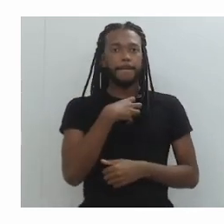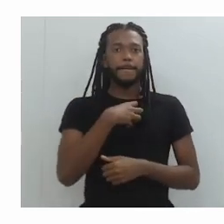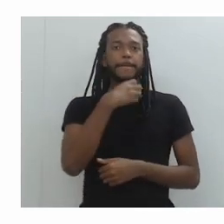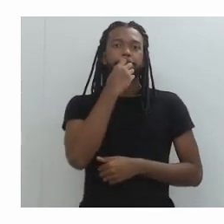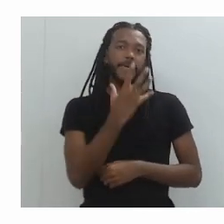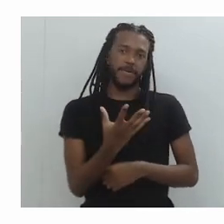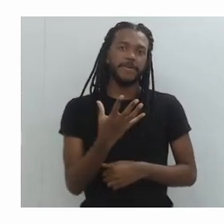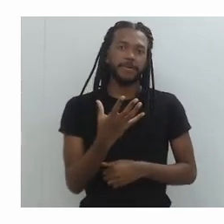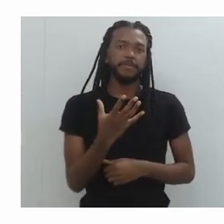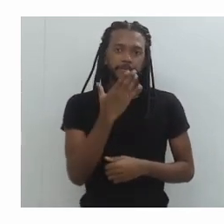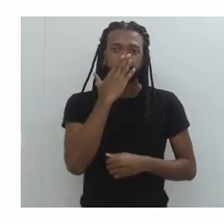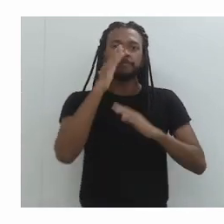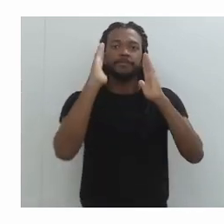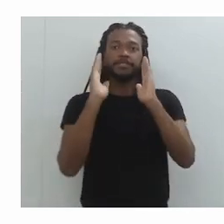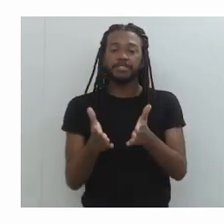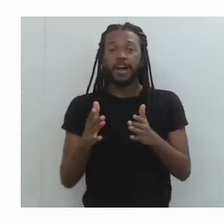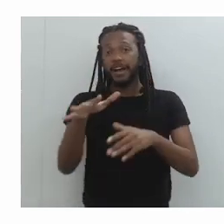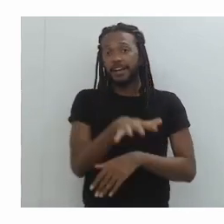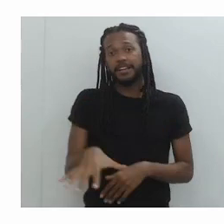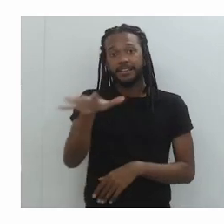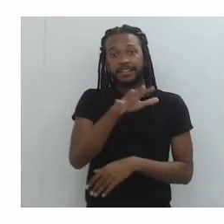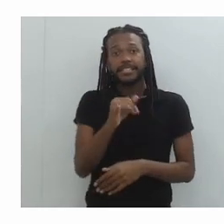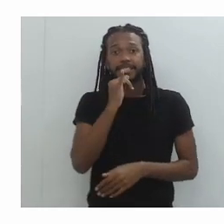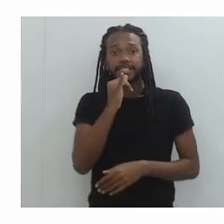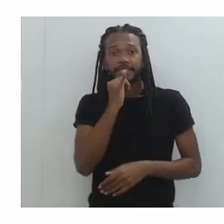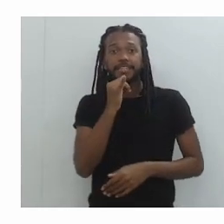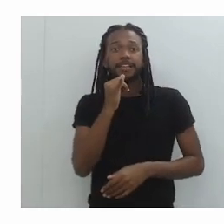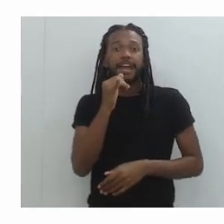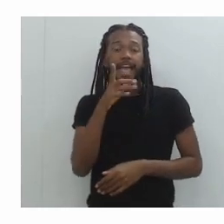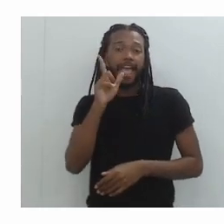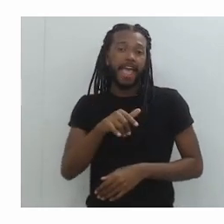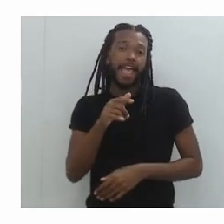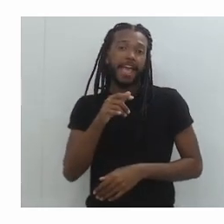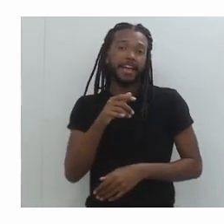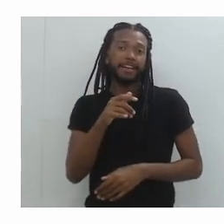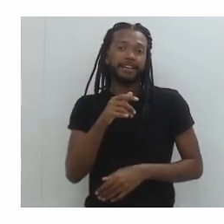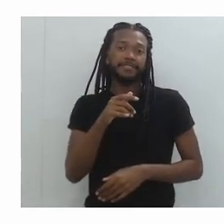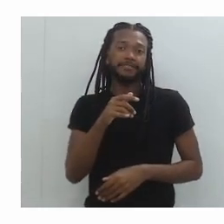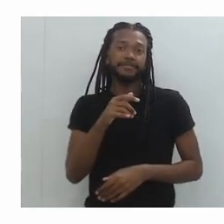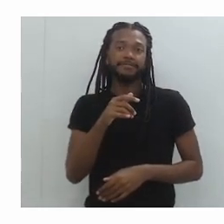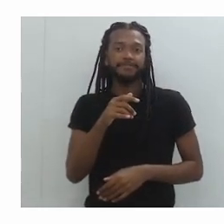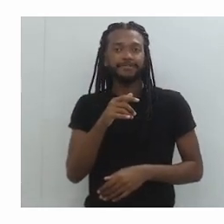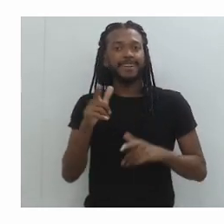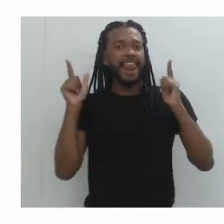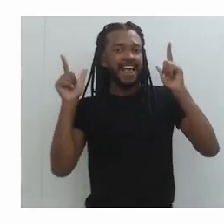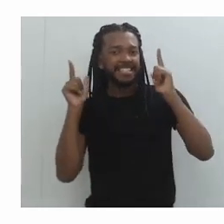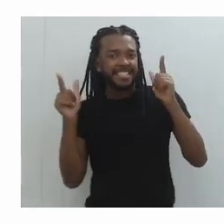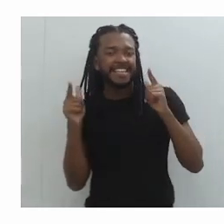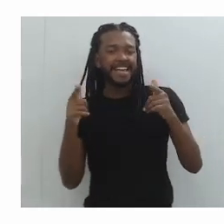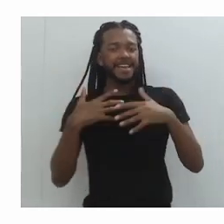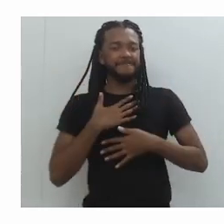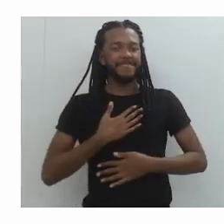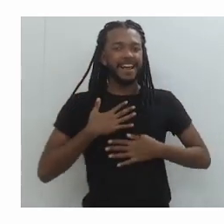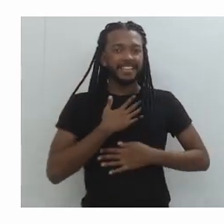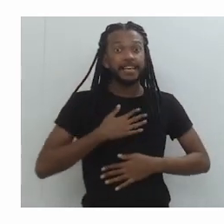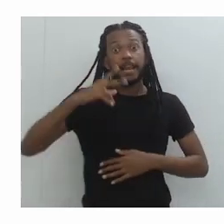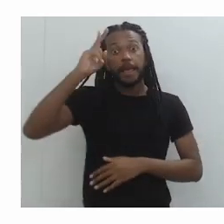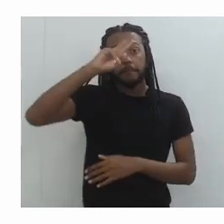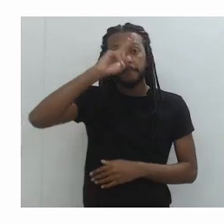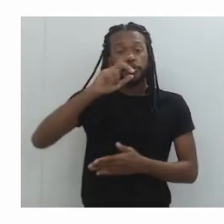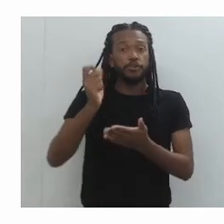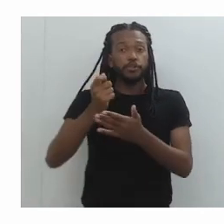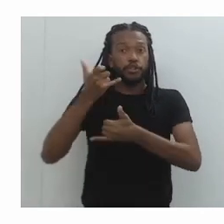Então, traz aquela questão do lazer, do prazer. Então, só levando, lembrando outra coisa, o jogo, ele tem